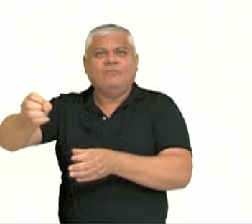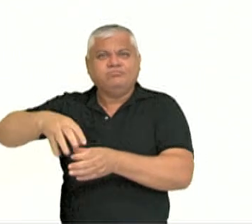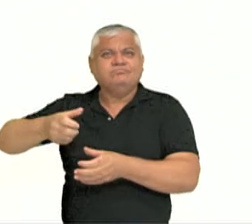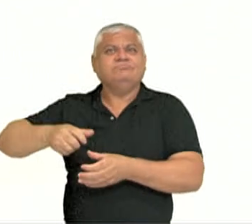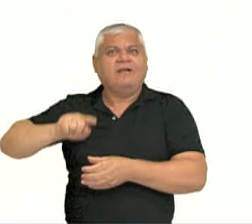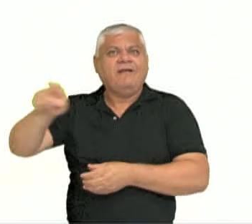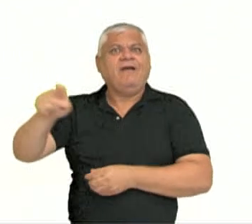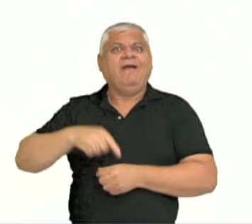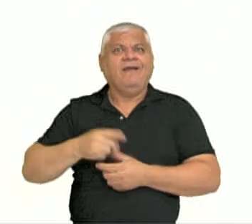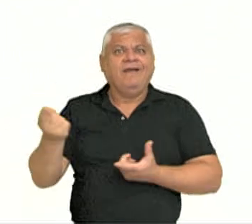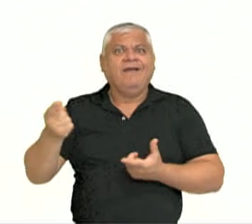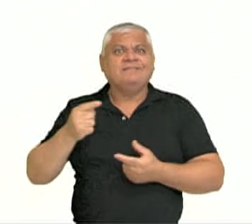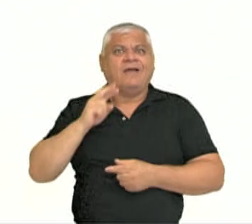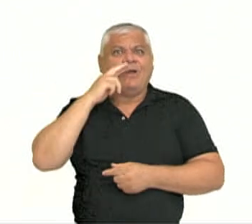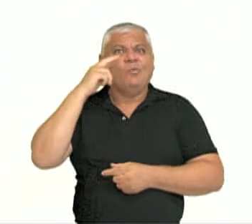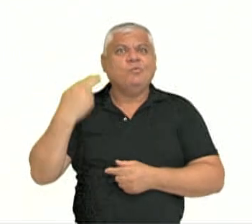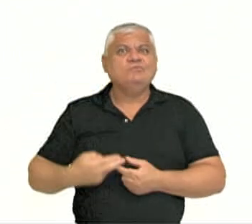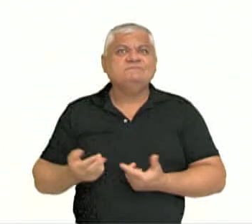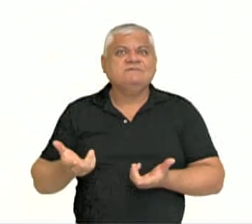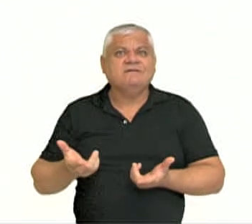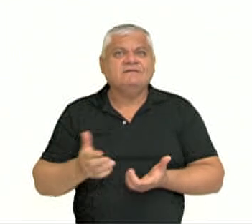Moscou.